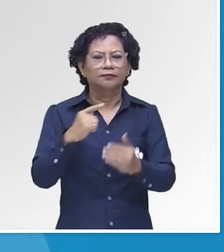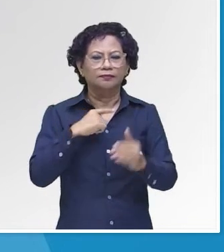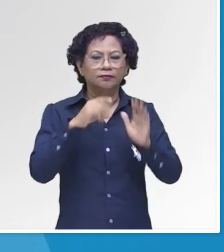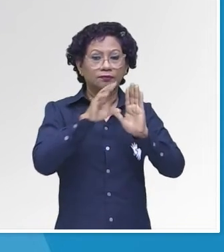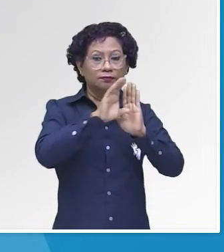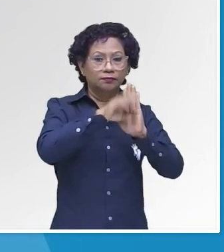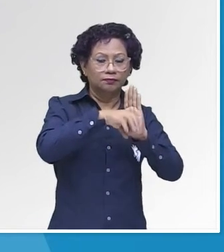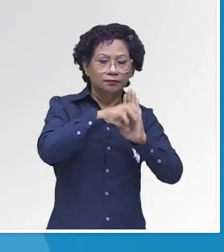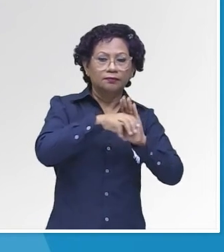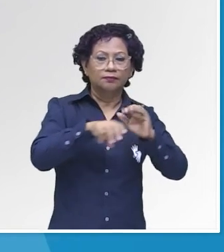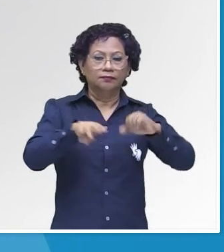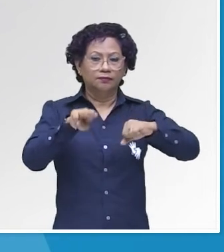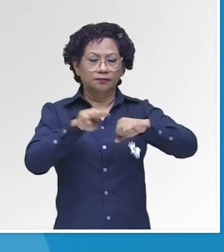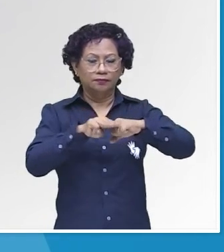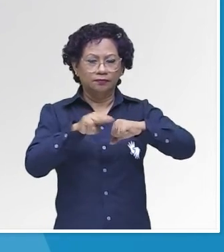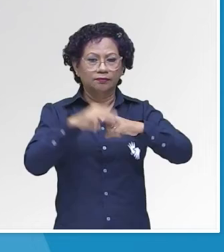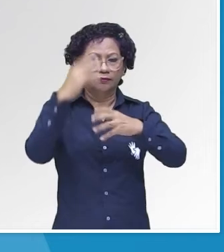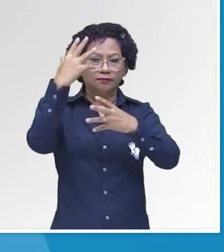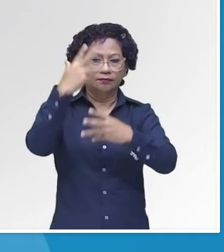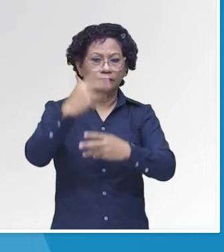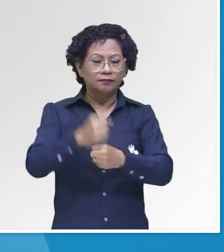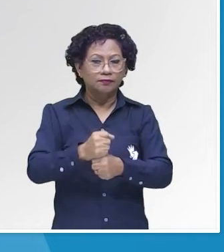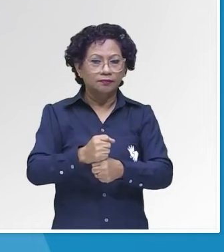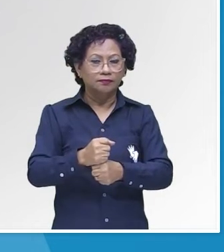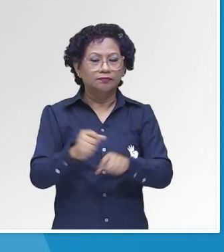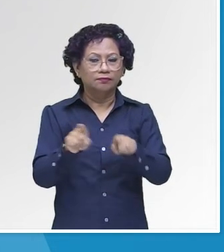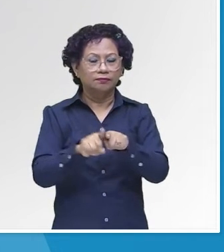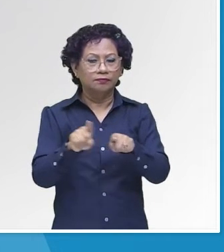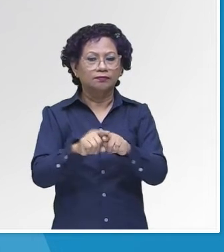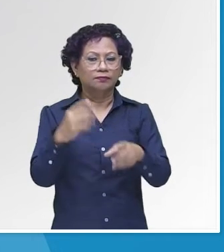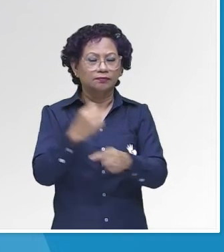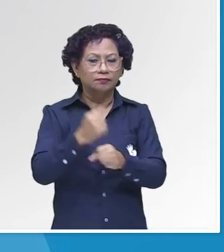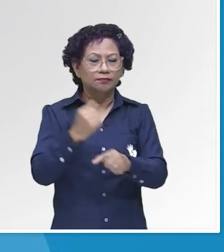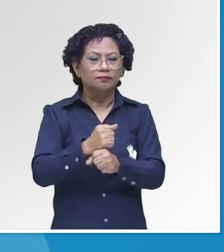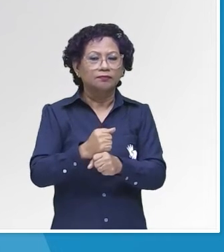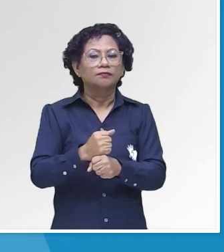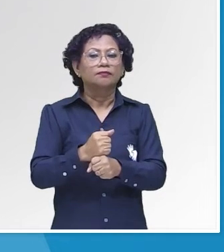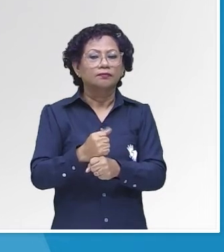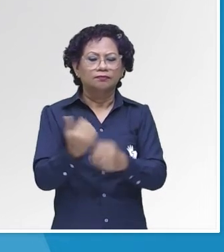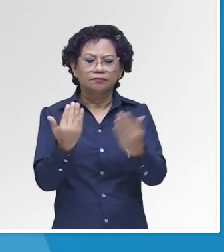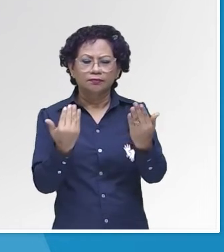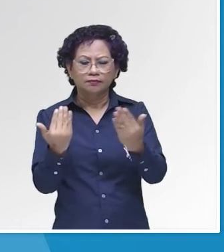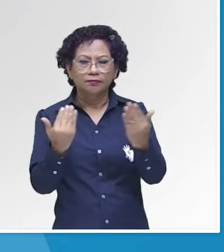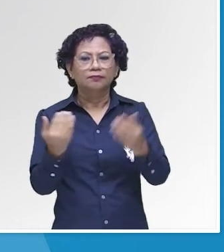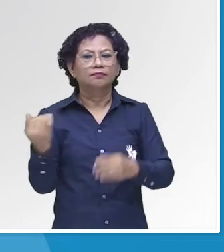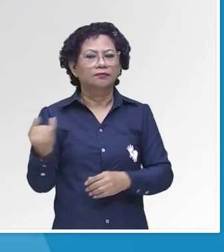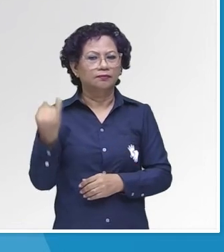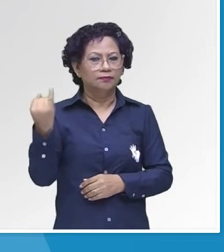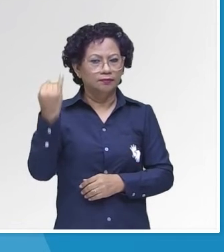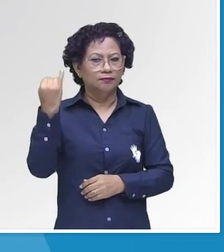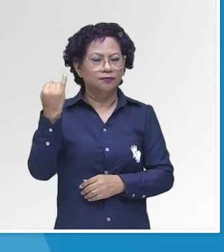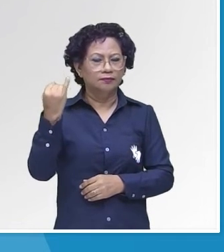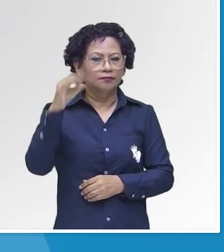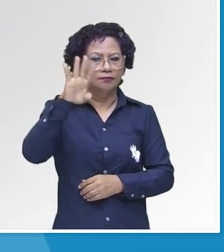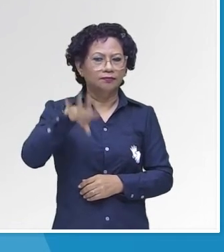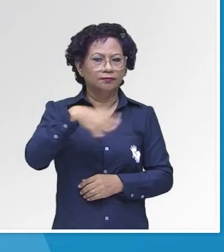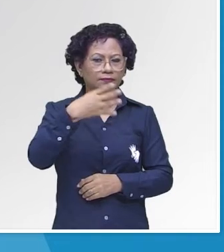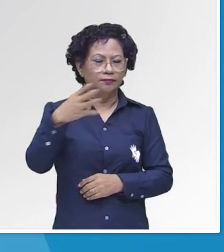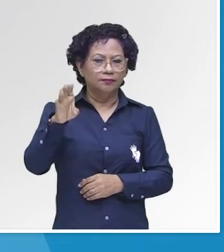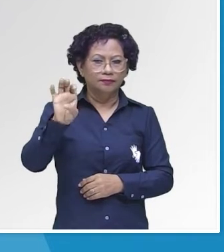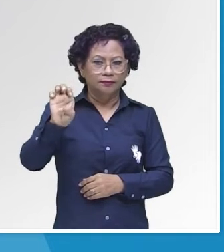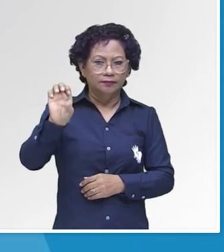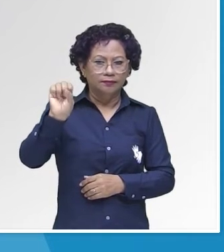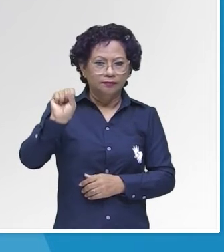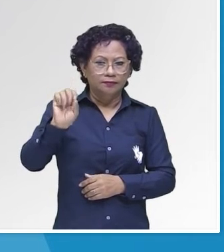média aritmética, não apenas para o cálculo, mas também para a análise desses dados estatísticos, né? Então, uma